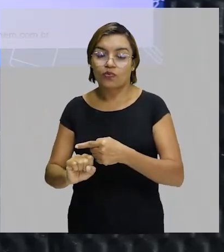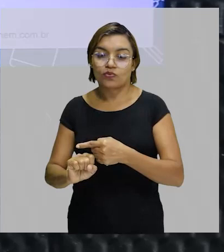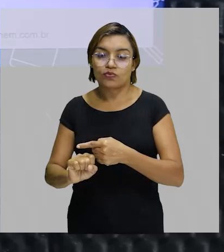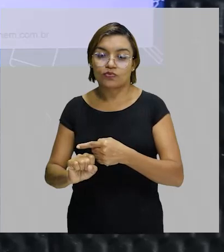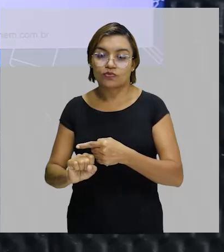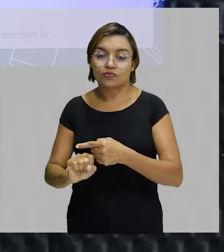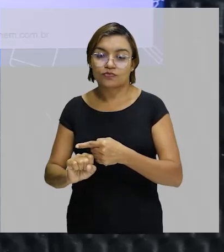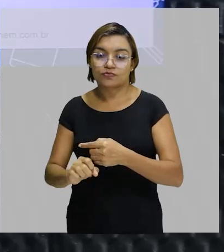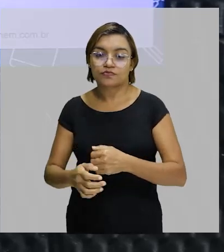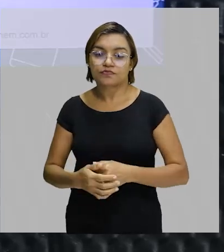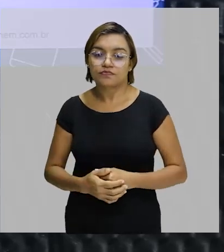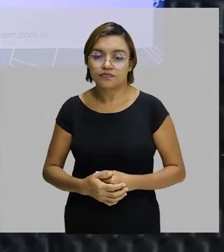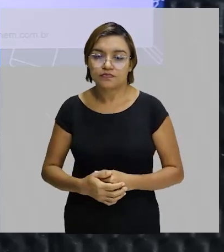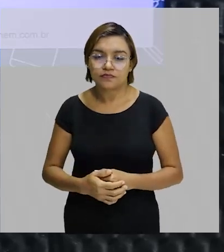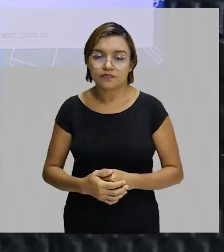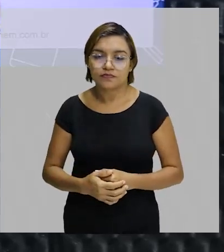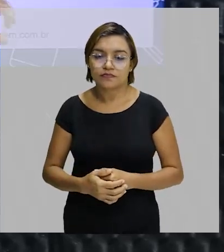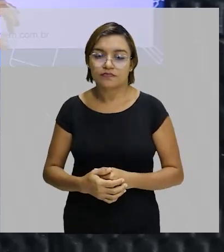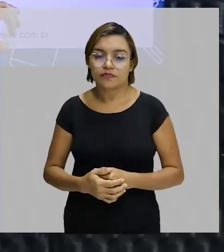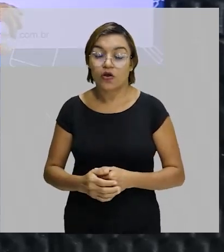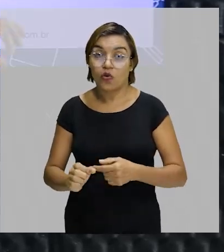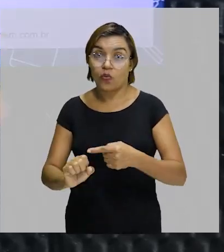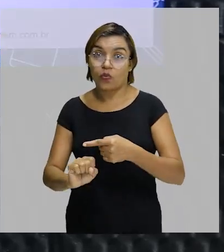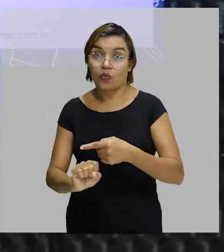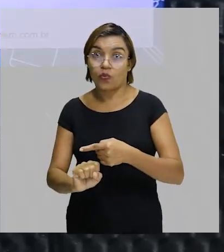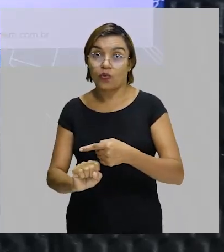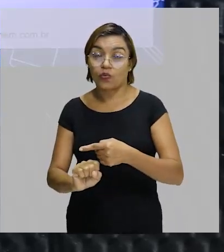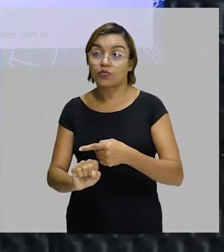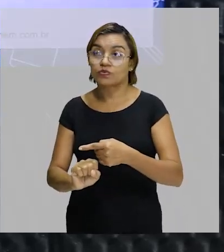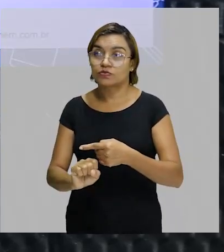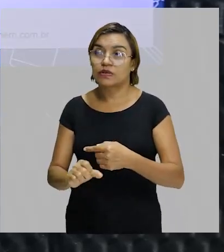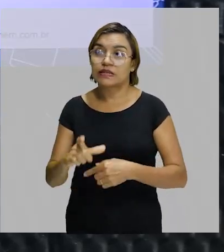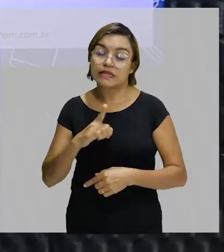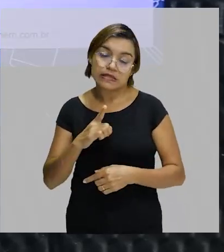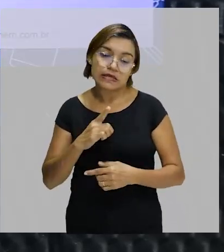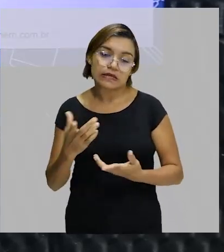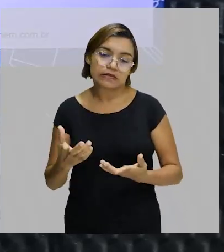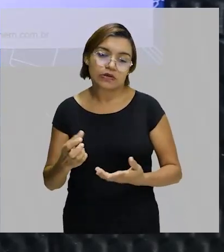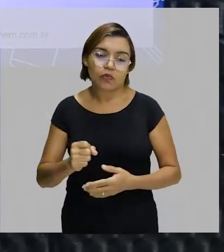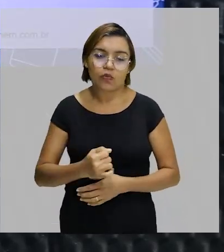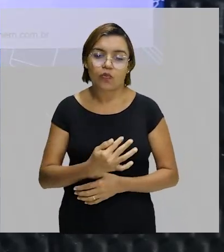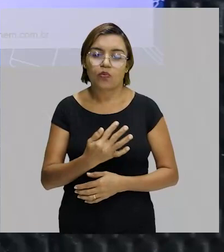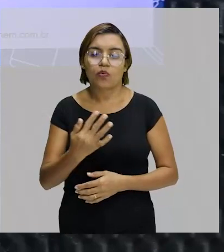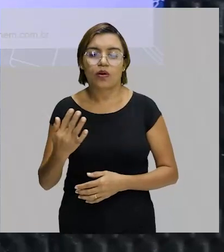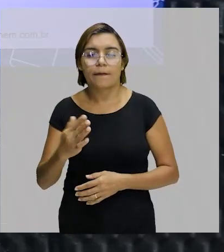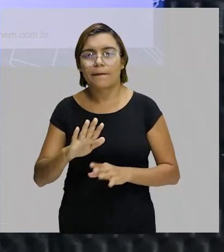8/8, né? Vou pegar aquela massa e vou dividir por 8. Corresponde a mais ou menos